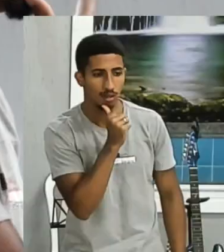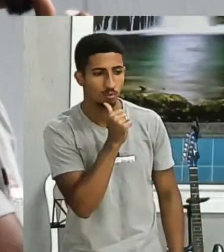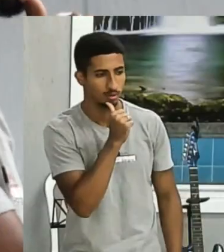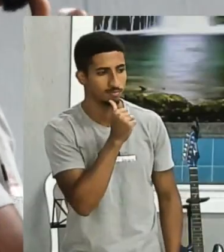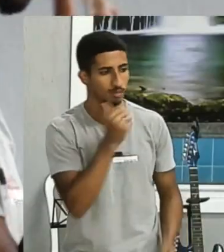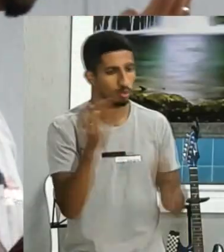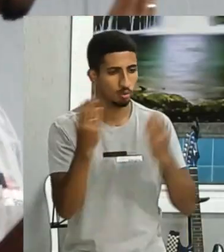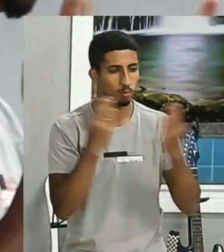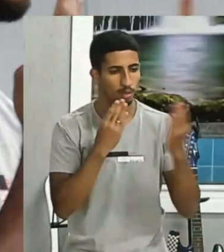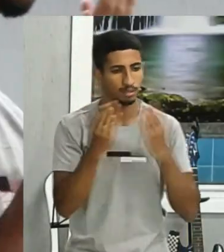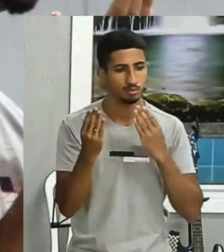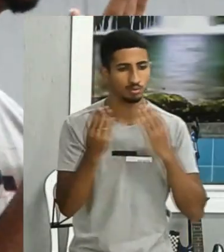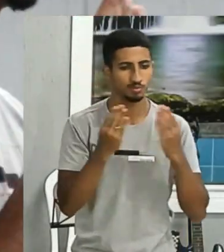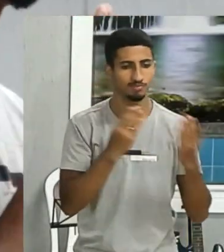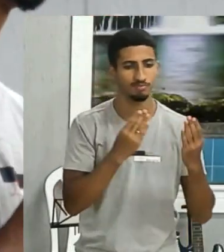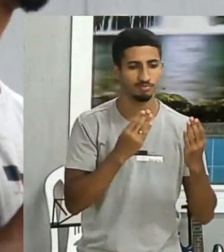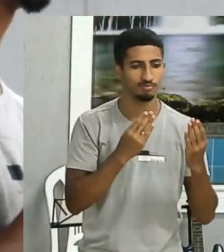à